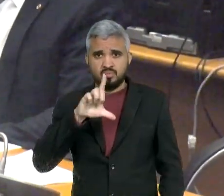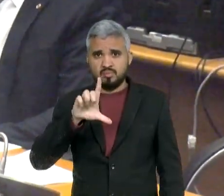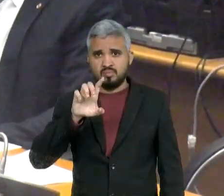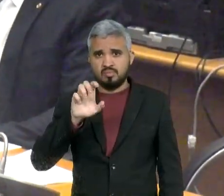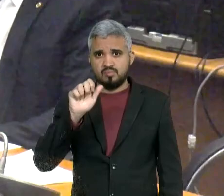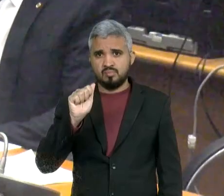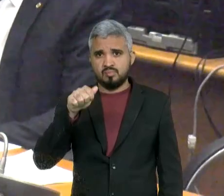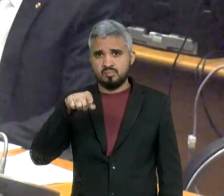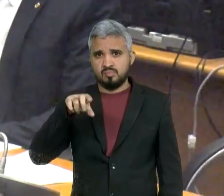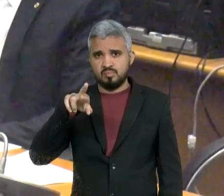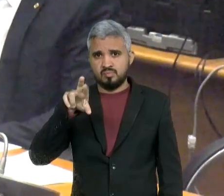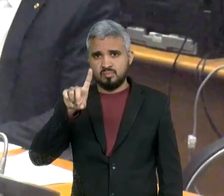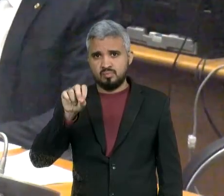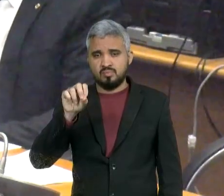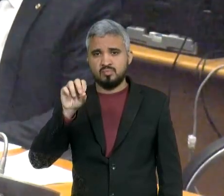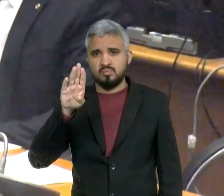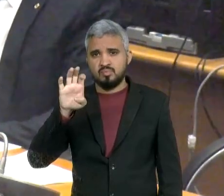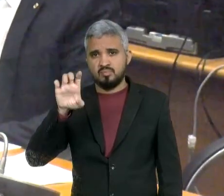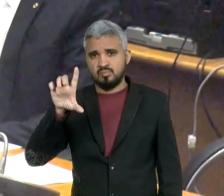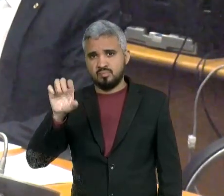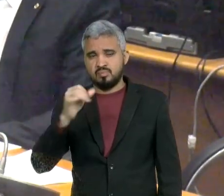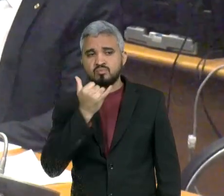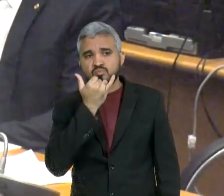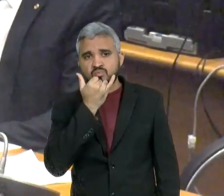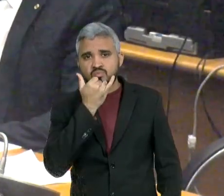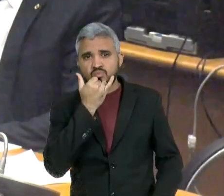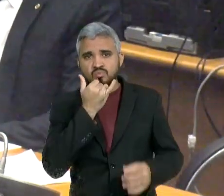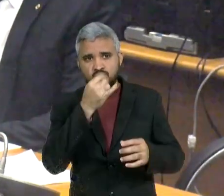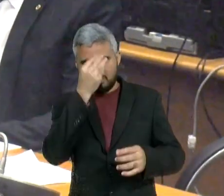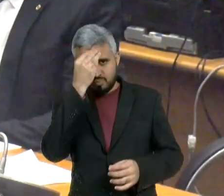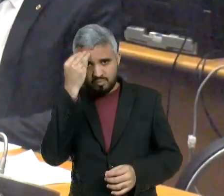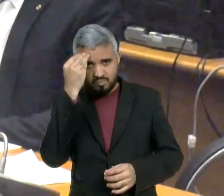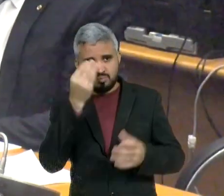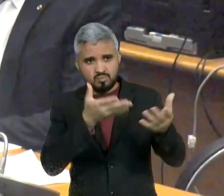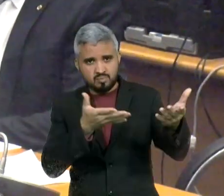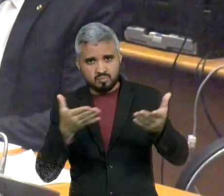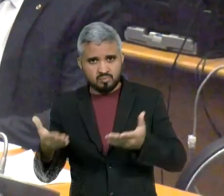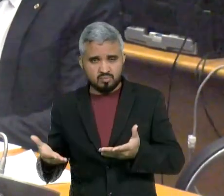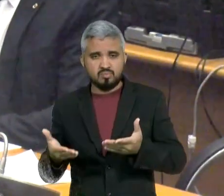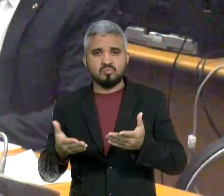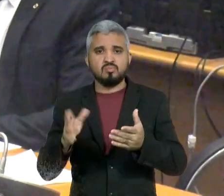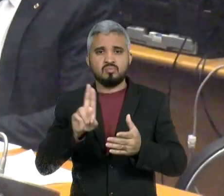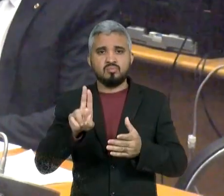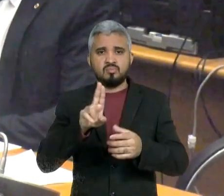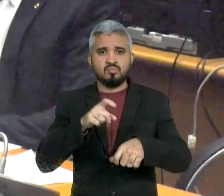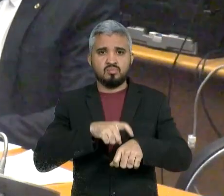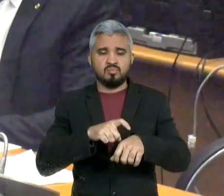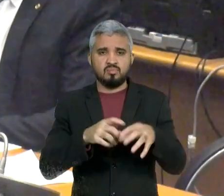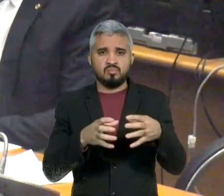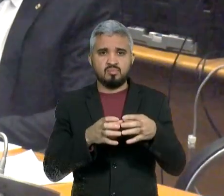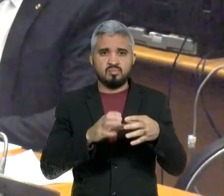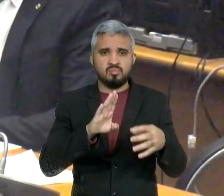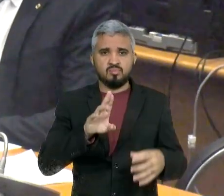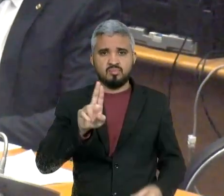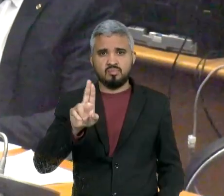para falar no tempo do Bloco União Democrática, por até 5 minutos, com direito a